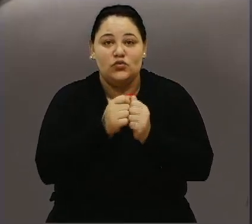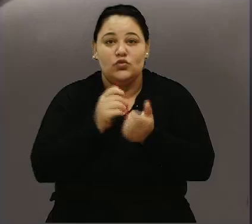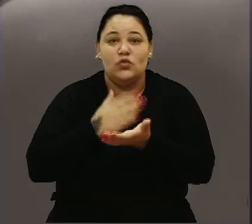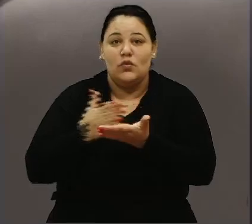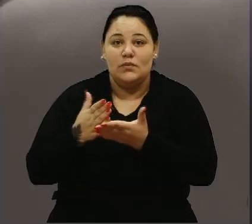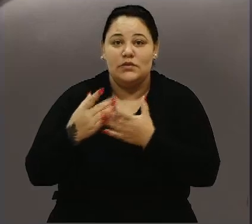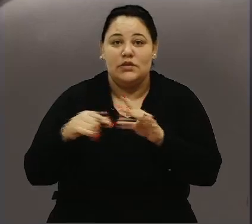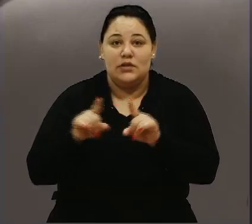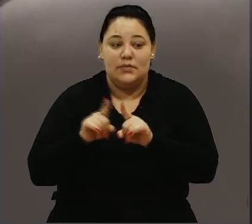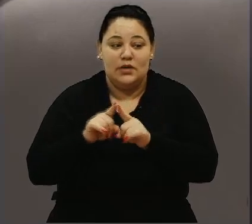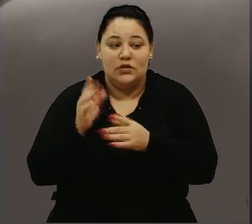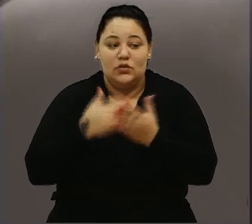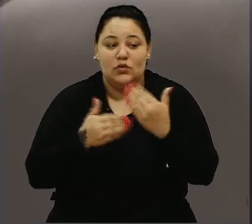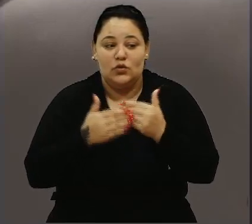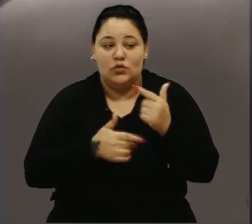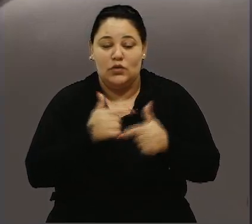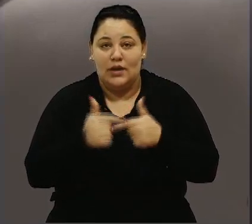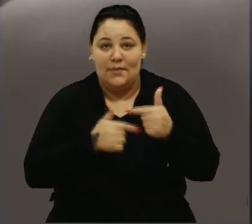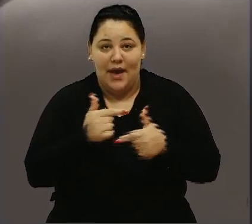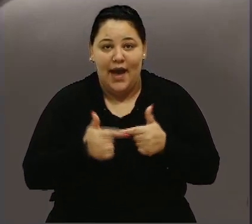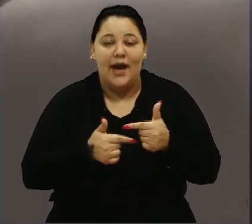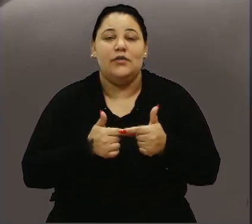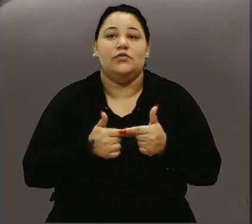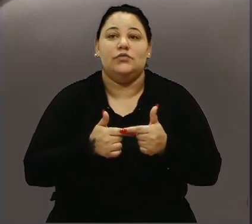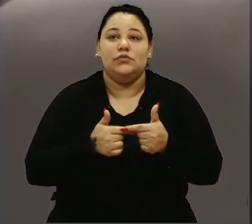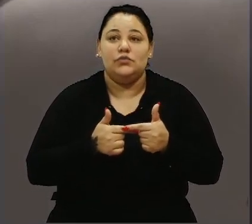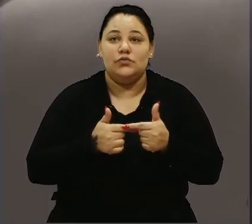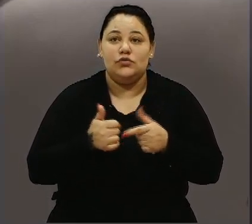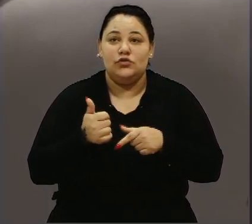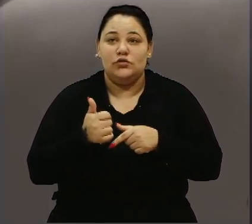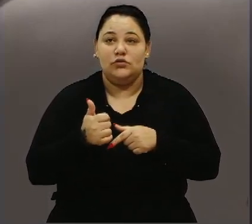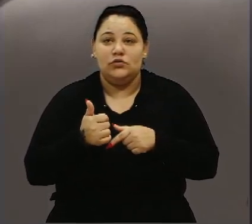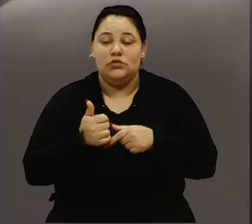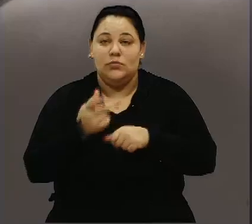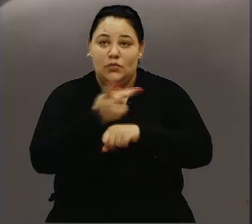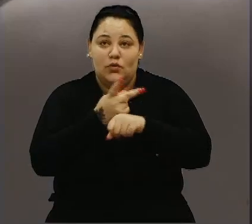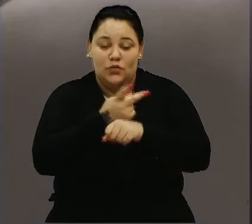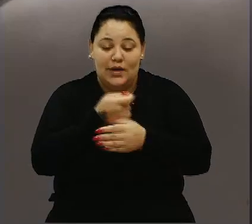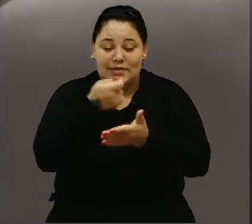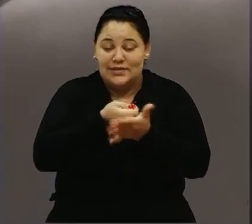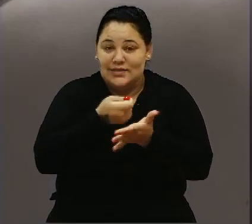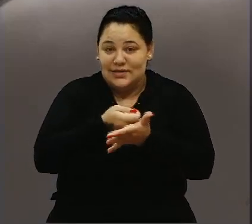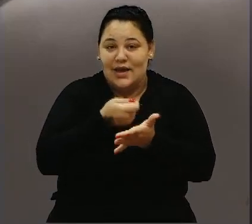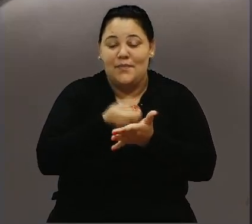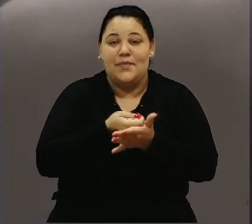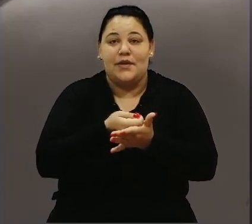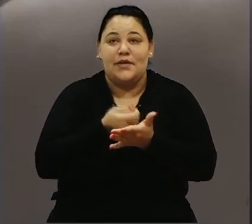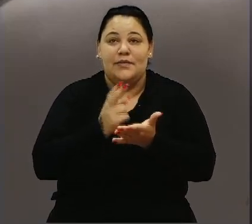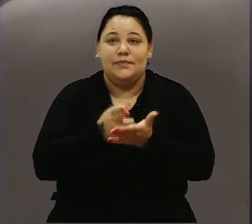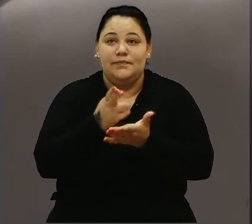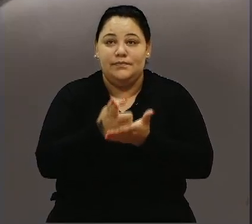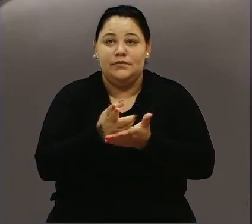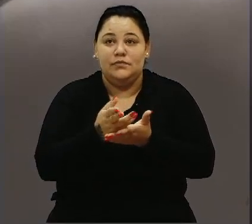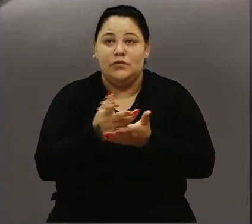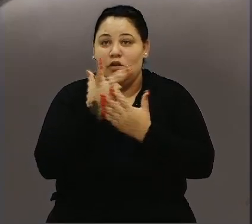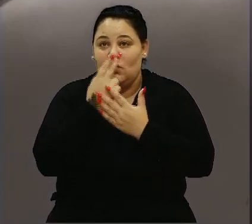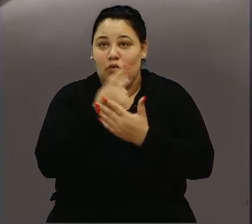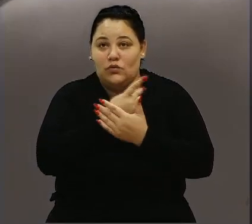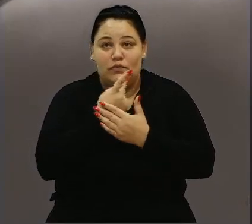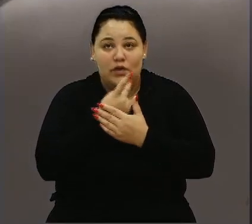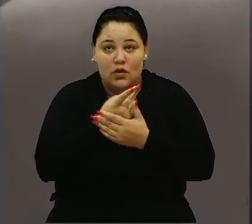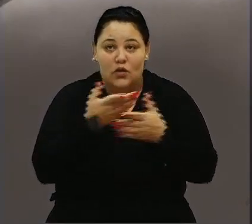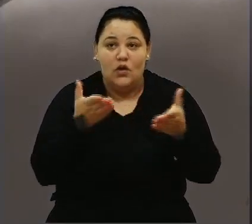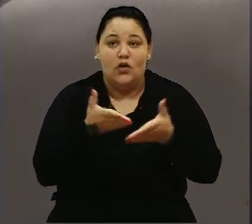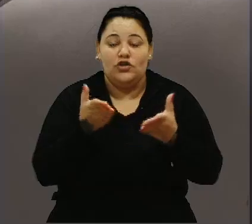iniciado todo aquele processo, de ter ido atrás, de ter sempre lutado, como a senhora mesma falou lá, desde o